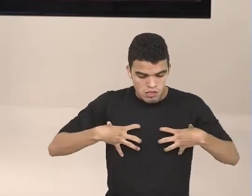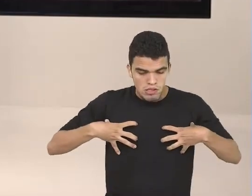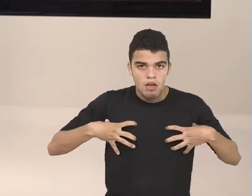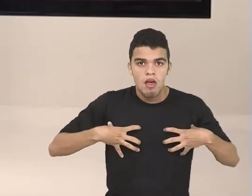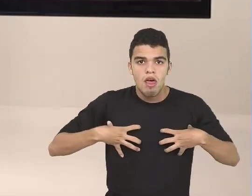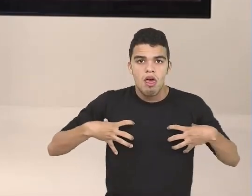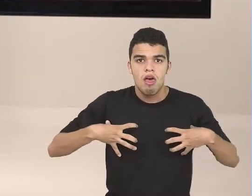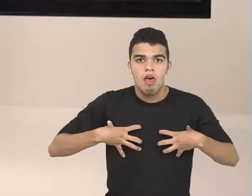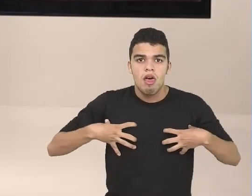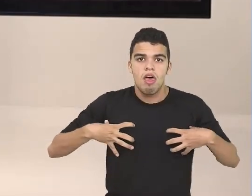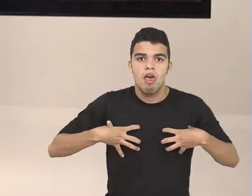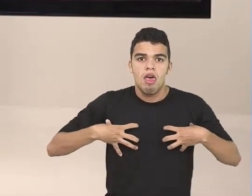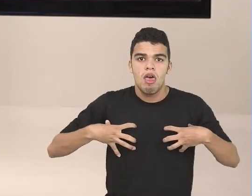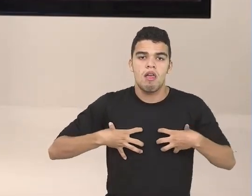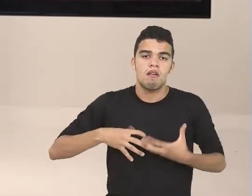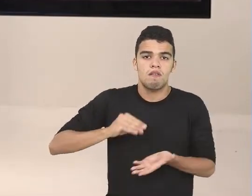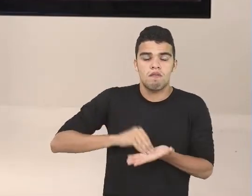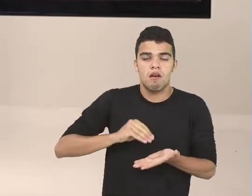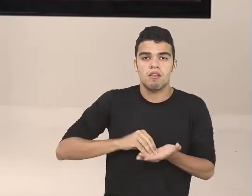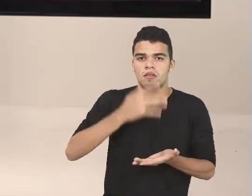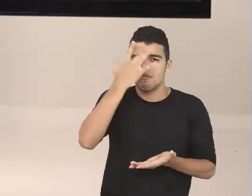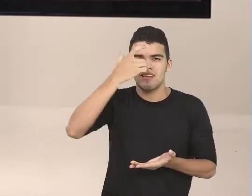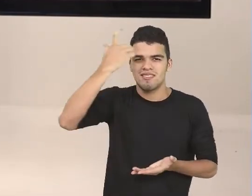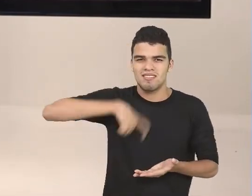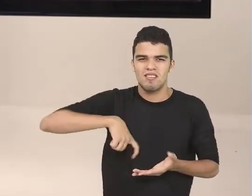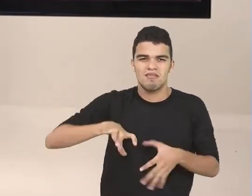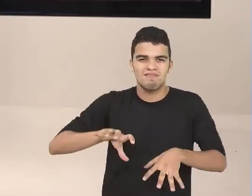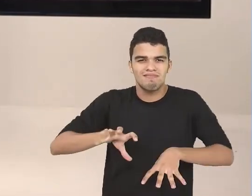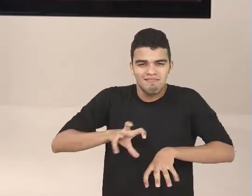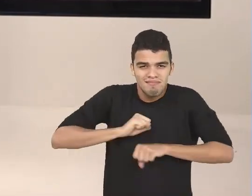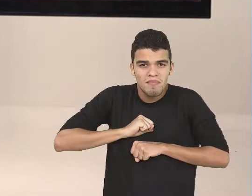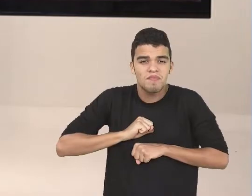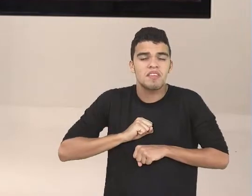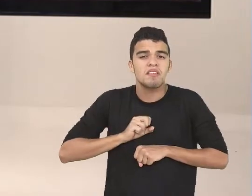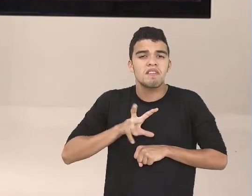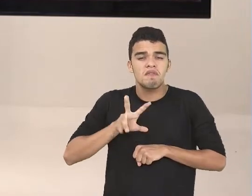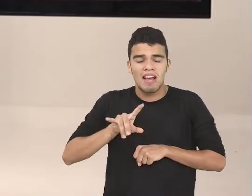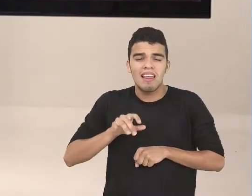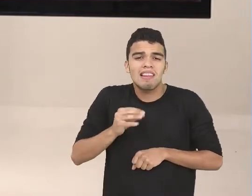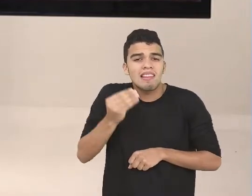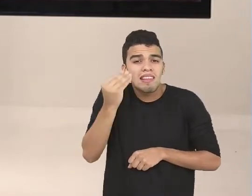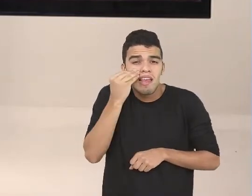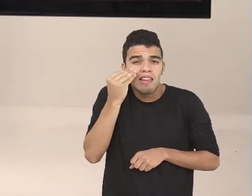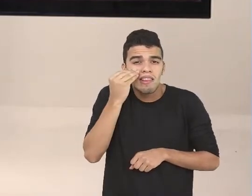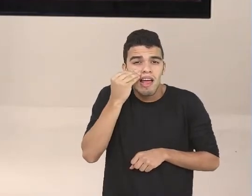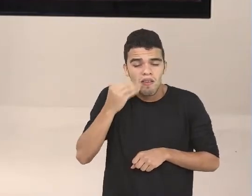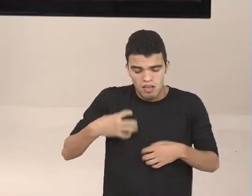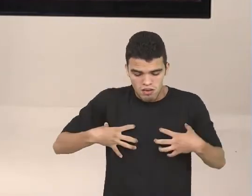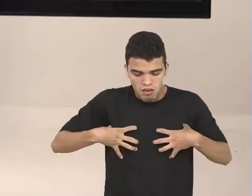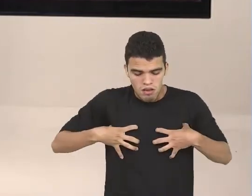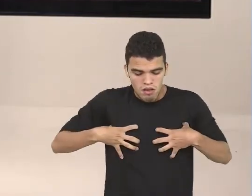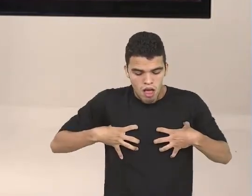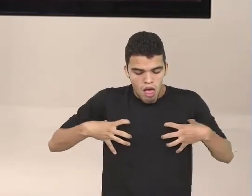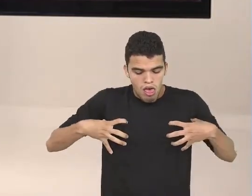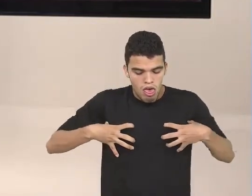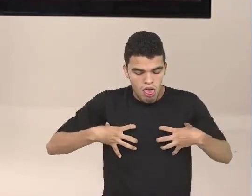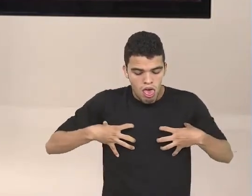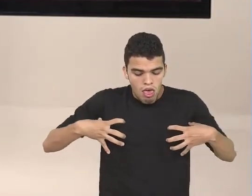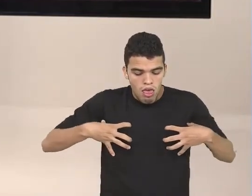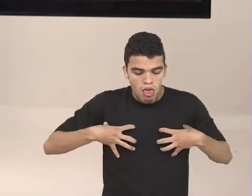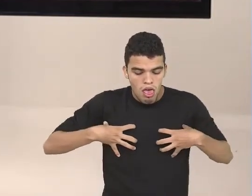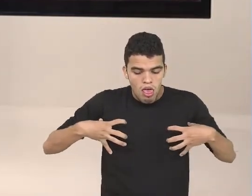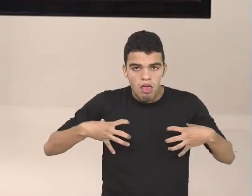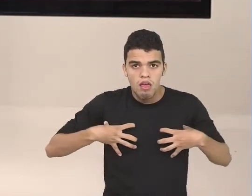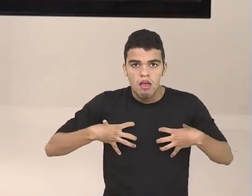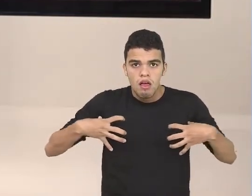que essa pessoa que foi contaminada, ela expulse os vírus para fora do sistema respiratório para que